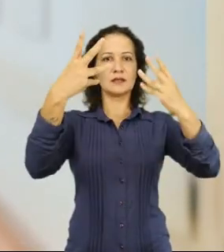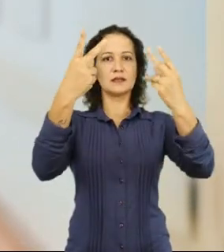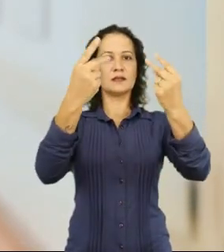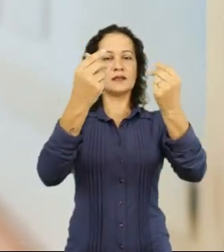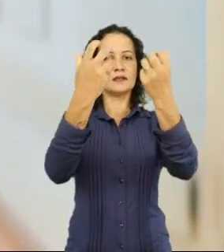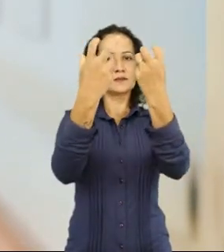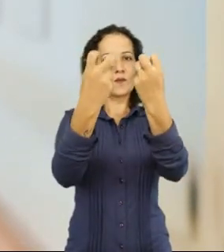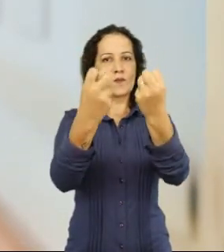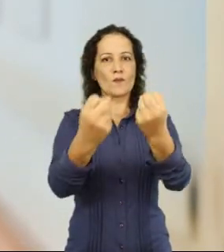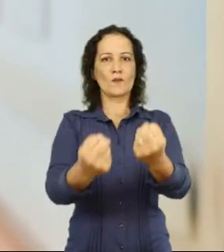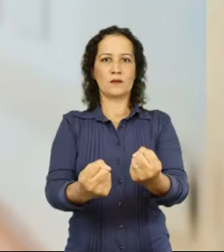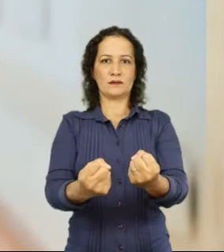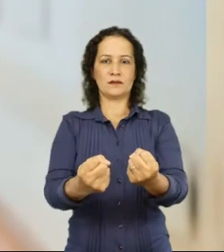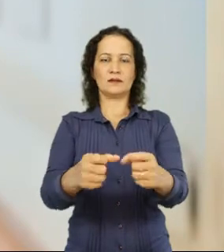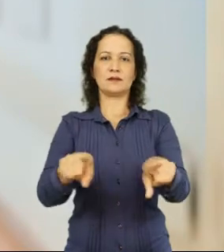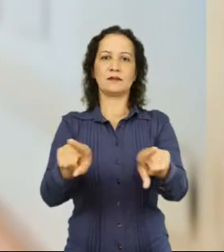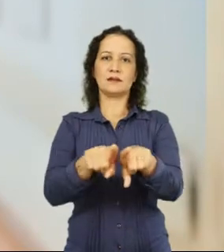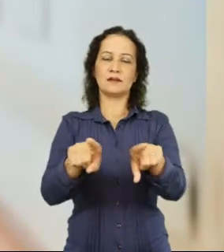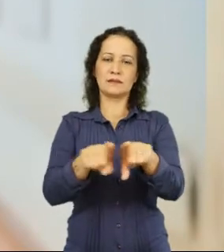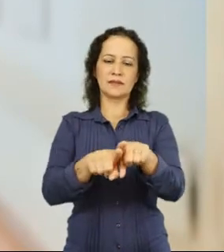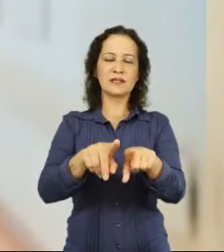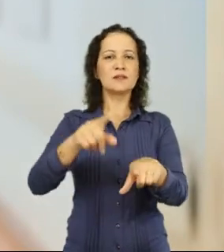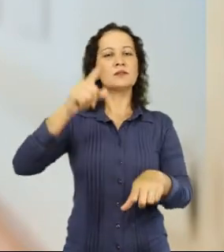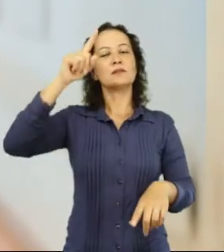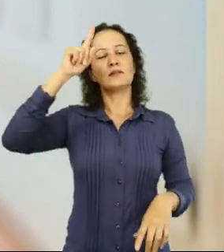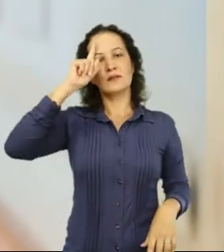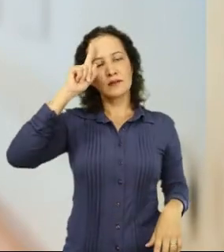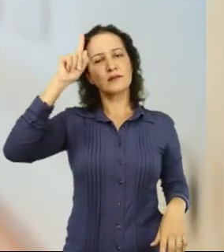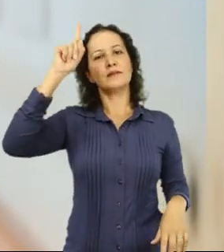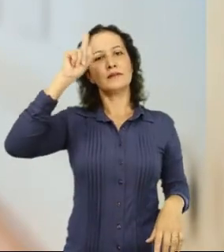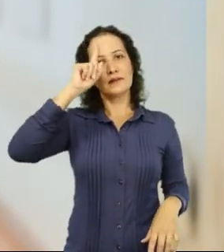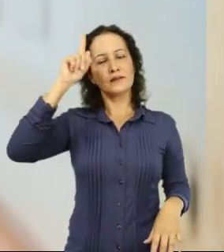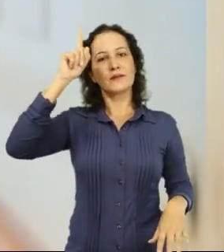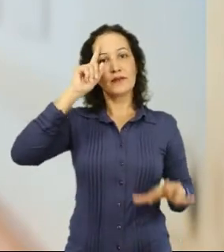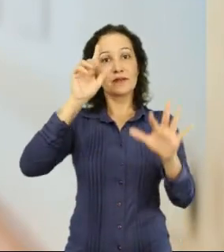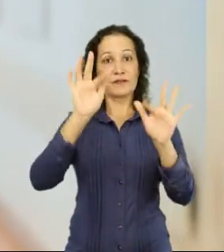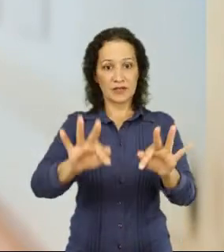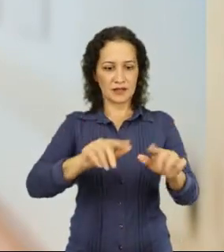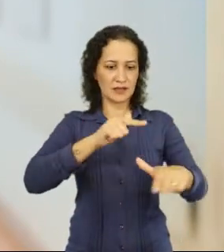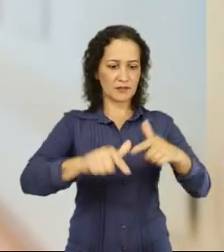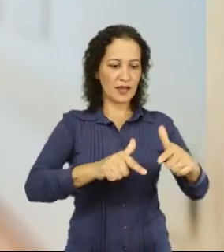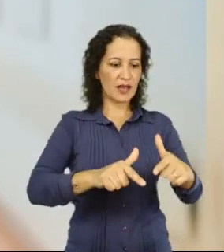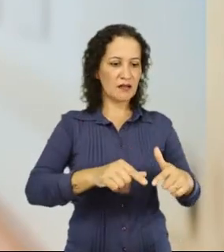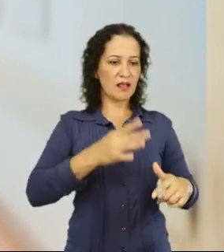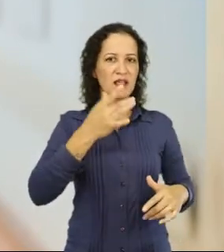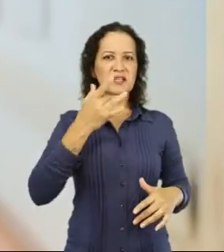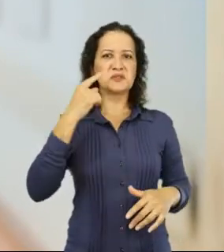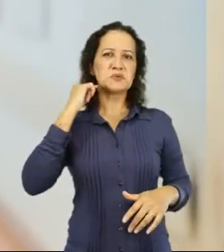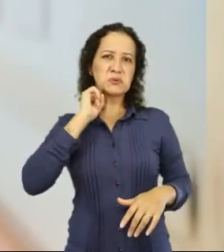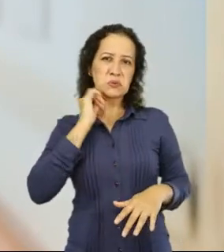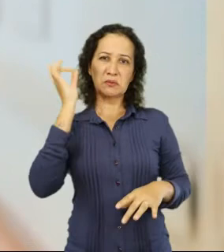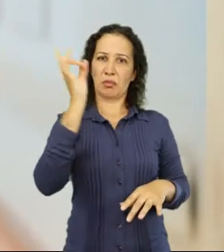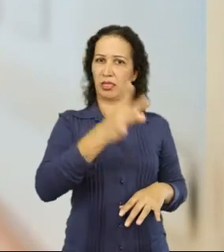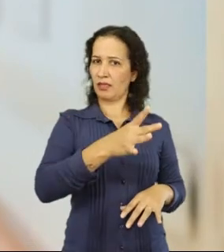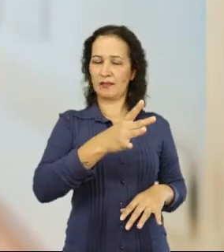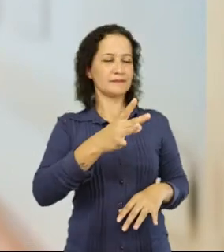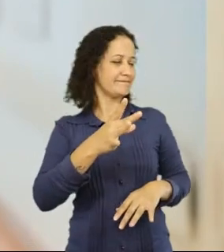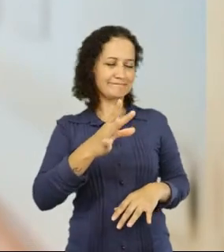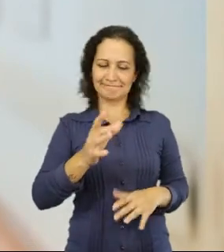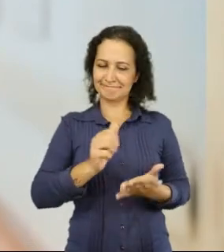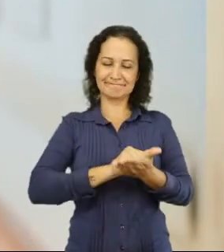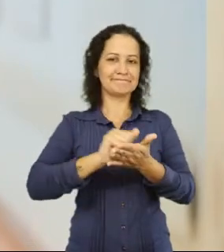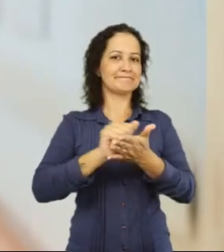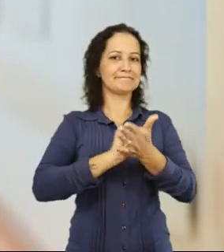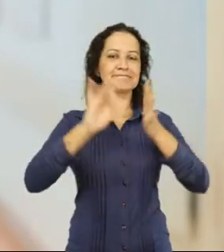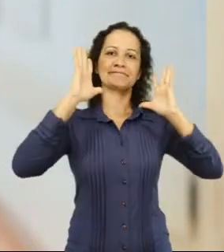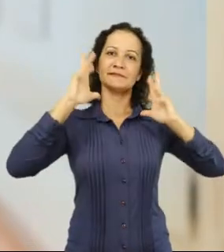completamente secas. E essa rotina será realizada todos os dias no final do turno. Guardá-las em local aberto